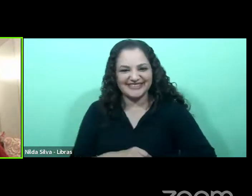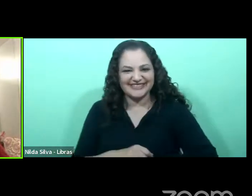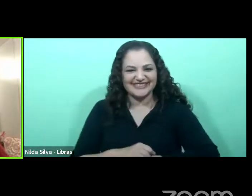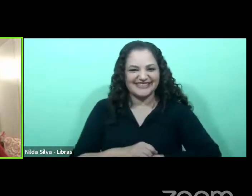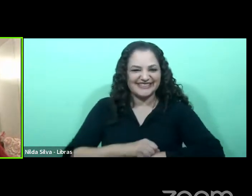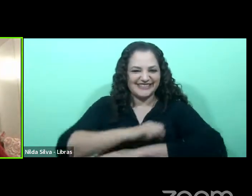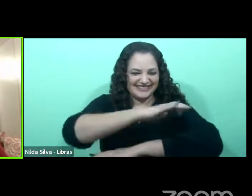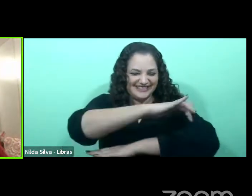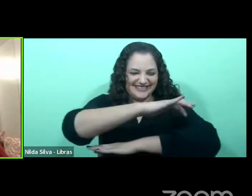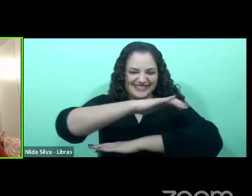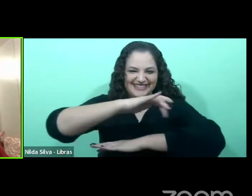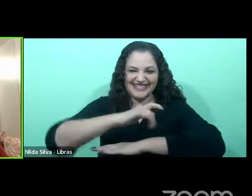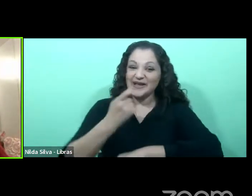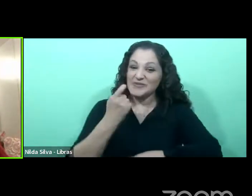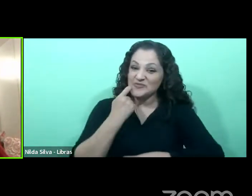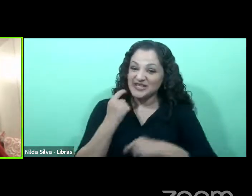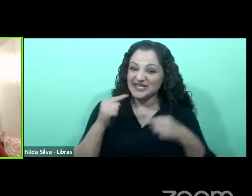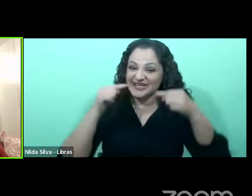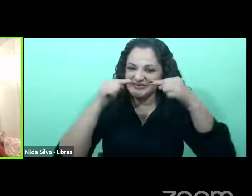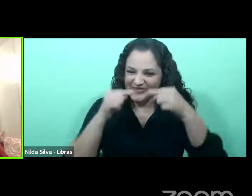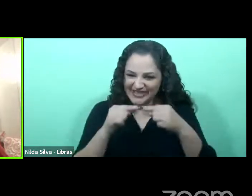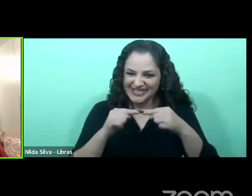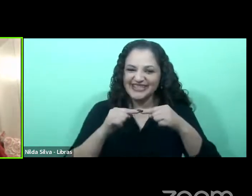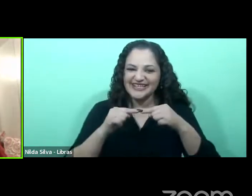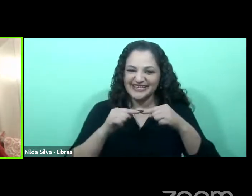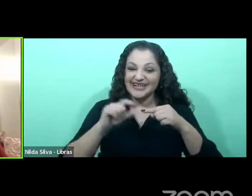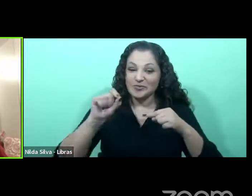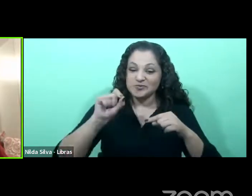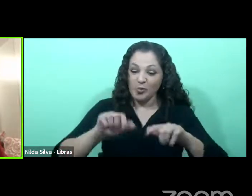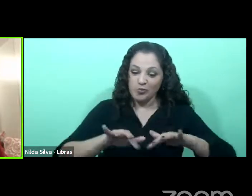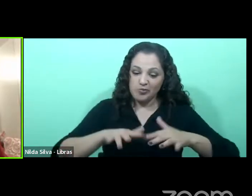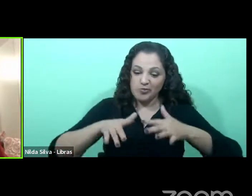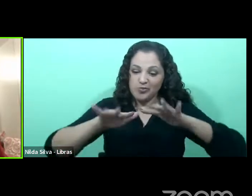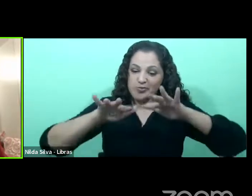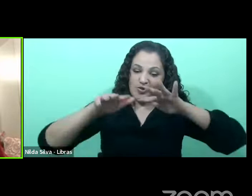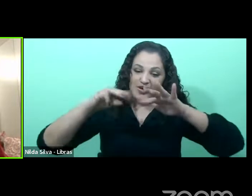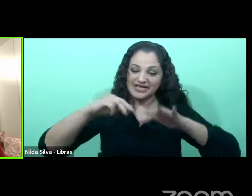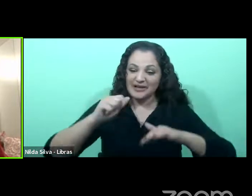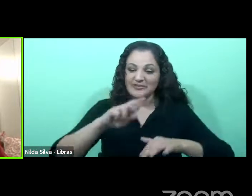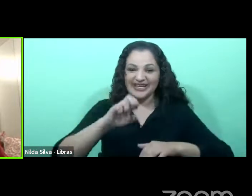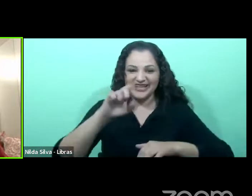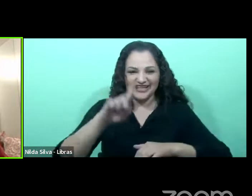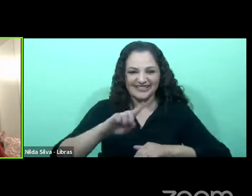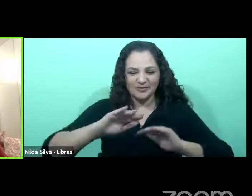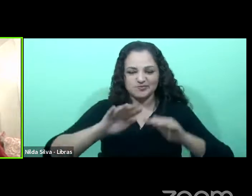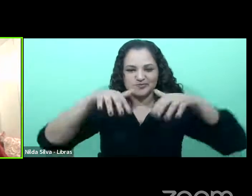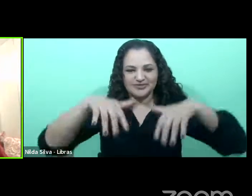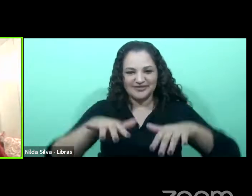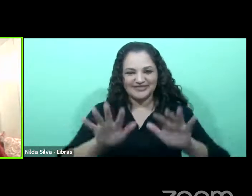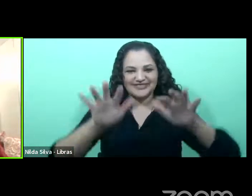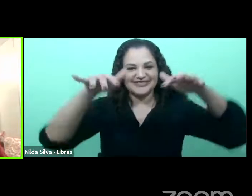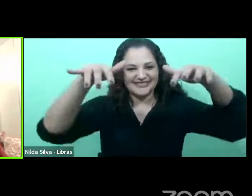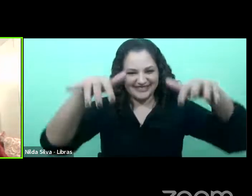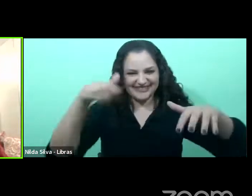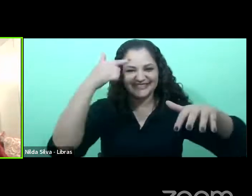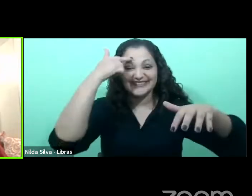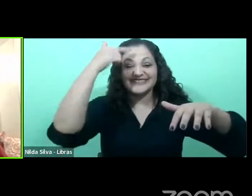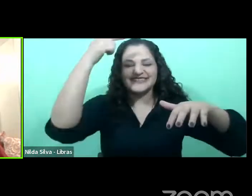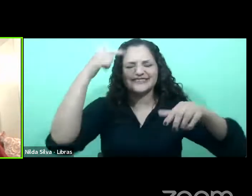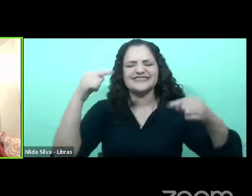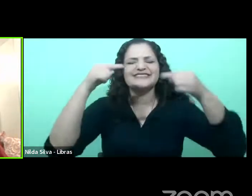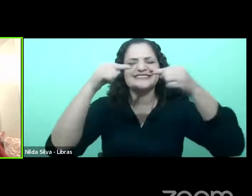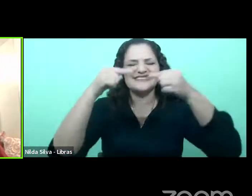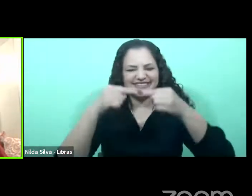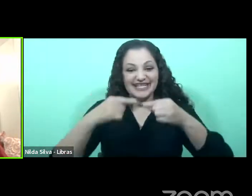Na enchente da maré, né? Enfim. Caranguejo não é peixe, caranguejo peixe é. Enfim, eu e Lari escrevemos